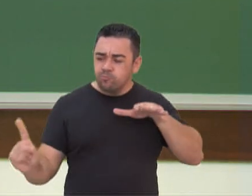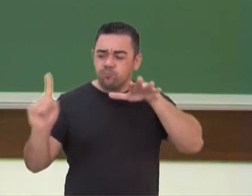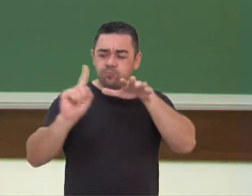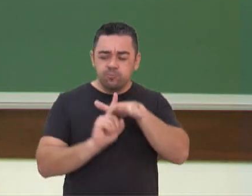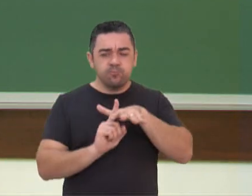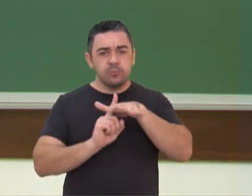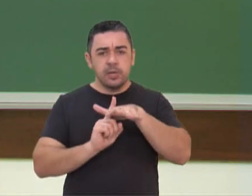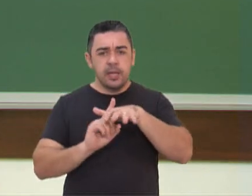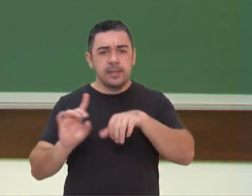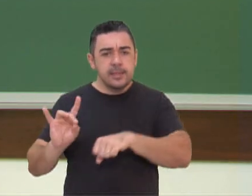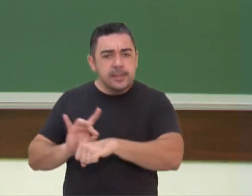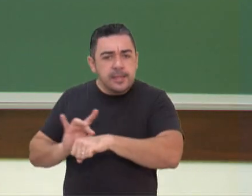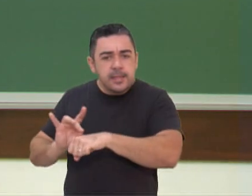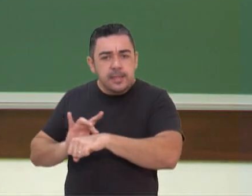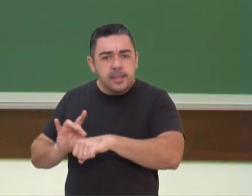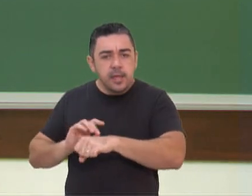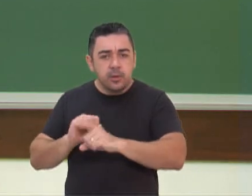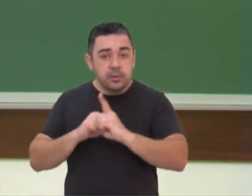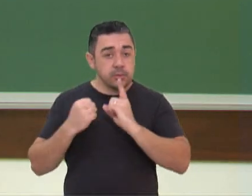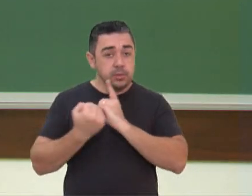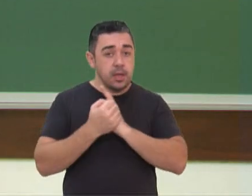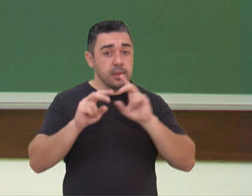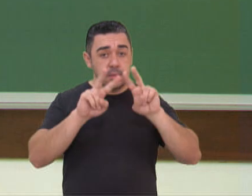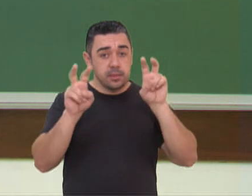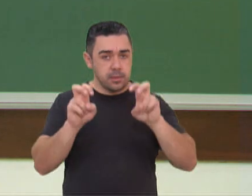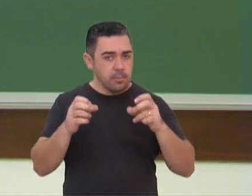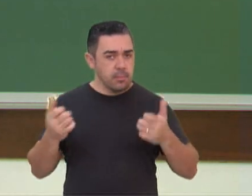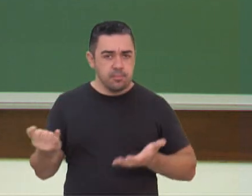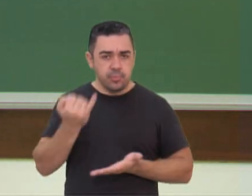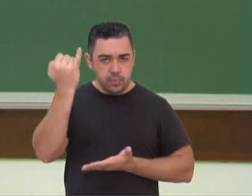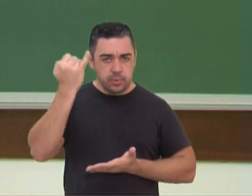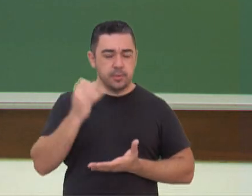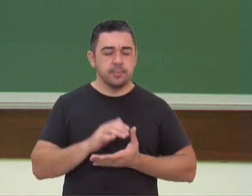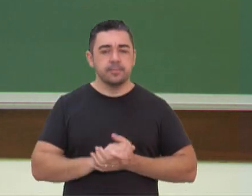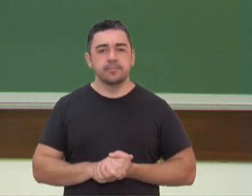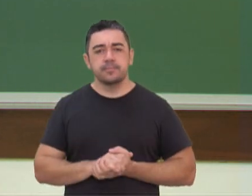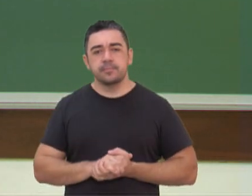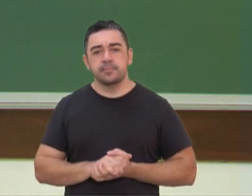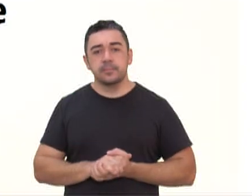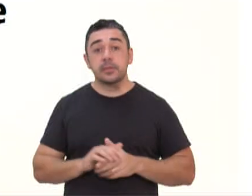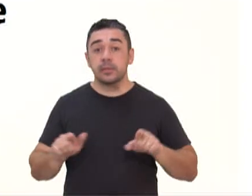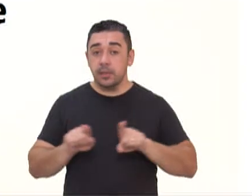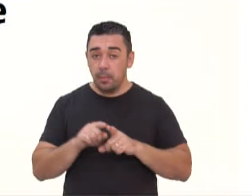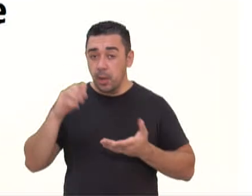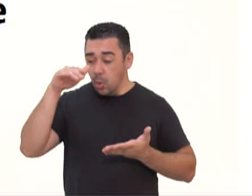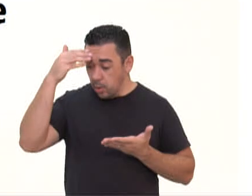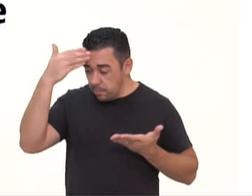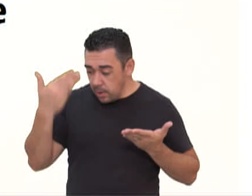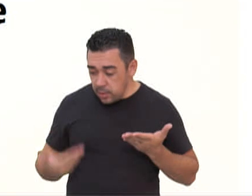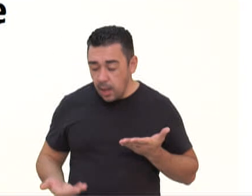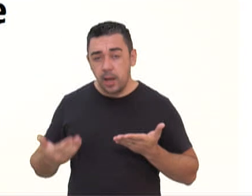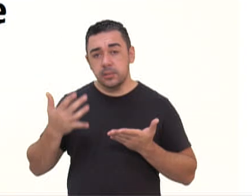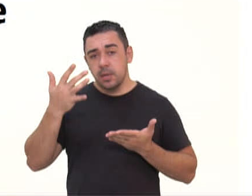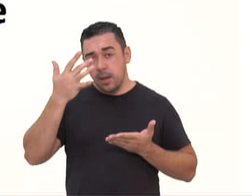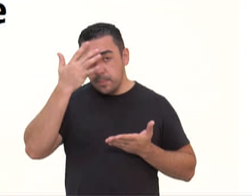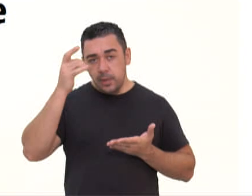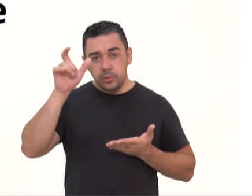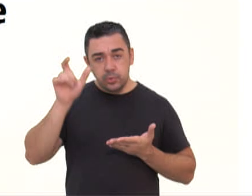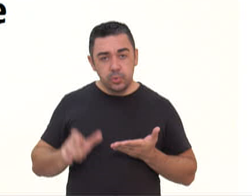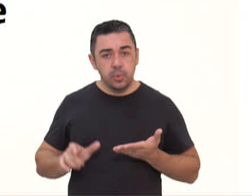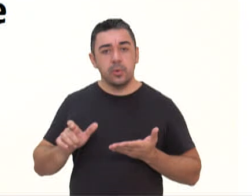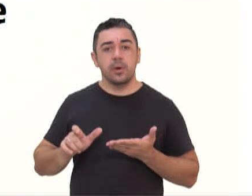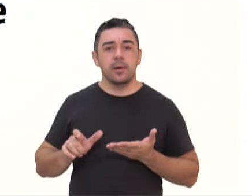sociedade. Esses são temas muito clássicos dessa imprensa. Mais ainda, homenagens a personalidades negras, como